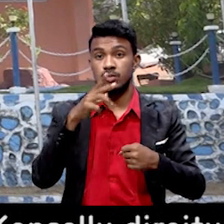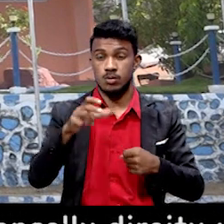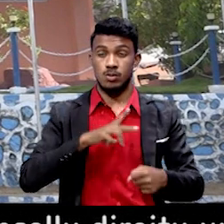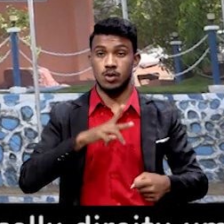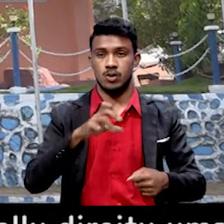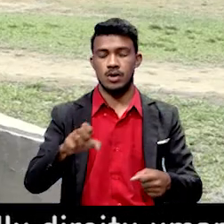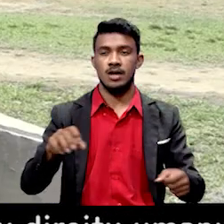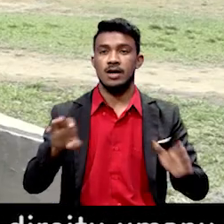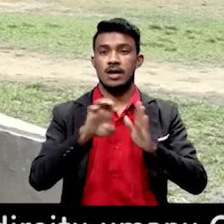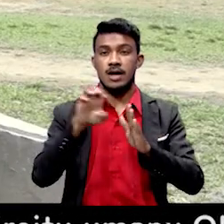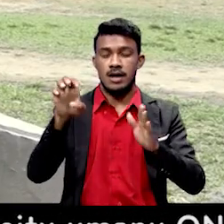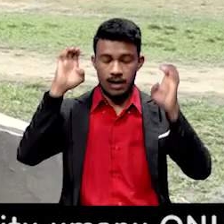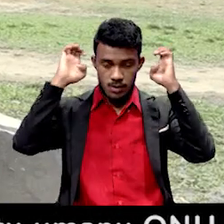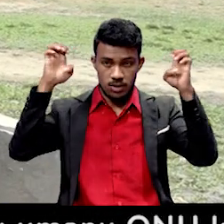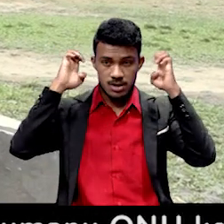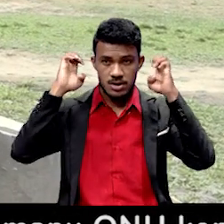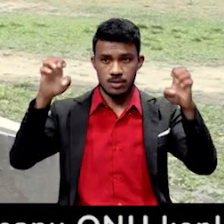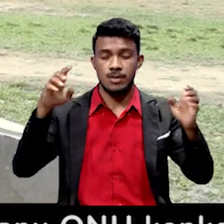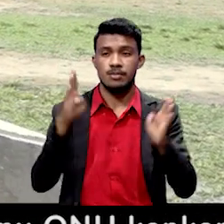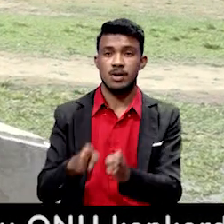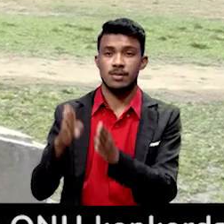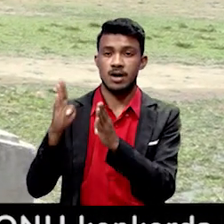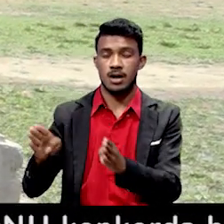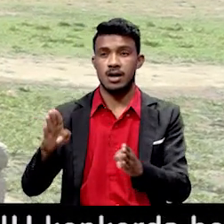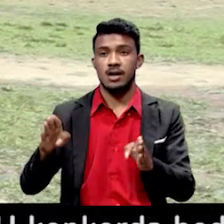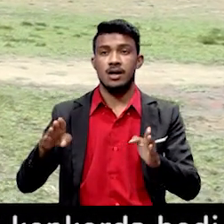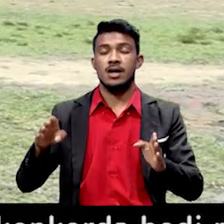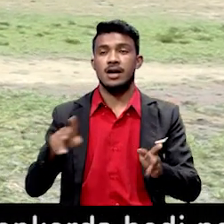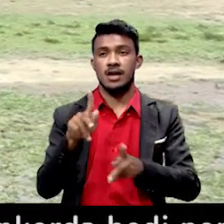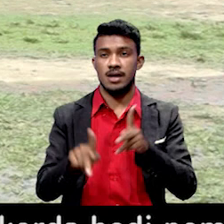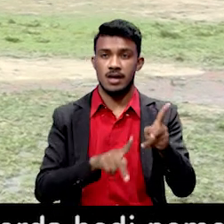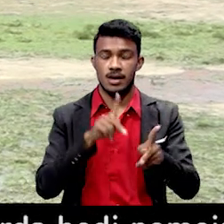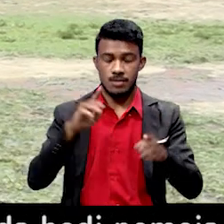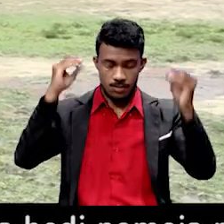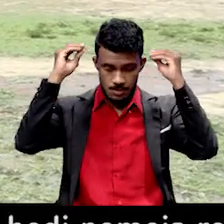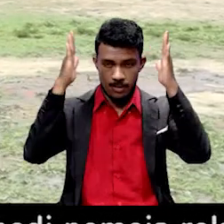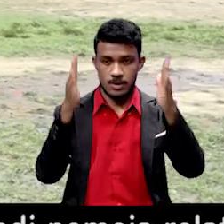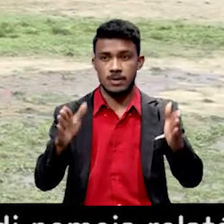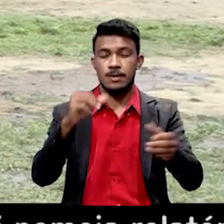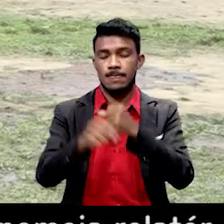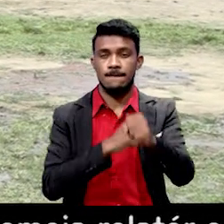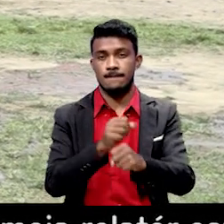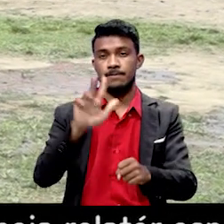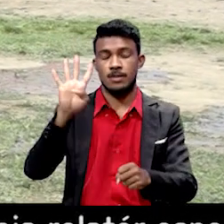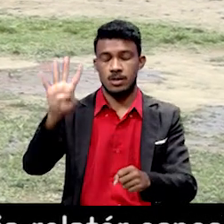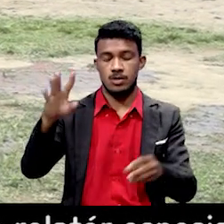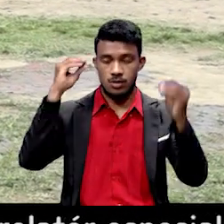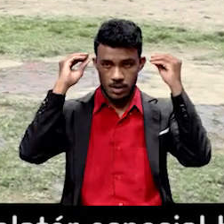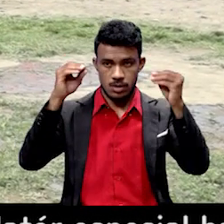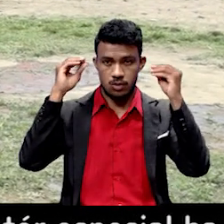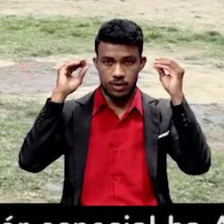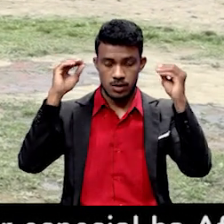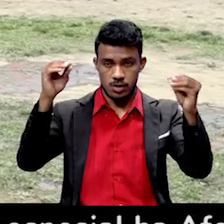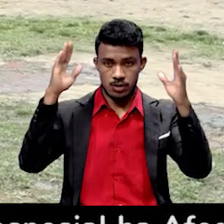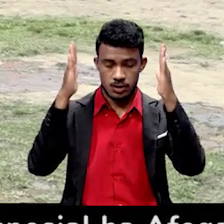nebe mak prepara professor sira durante tinanhat a tua hanorin, mai be, e a política governo Timor-Leste, lihusi Ministério